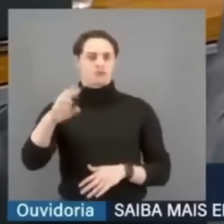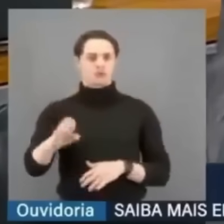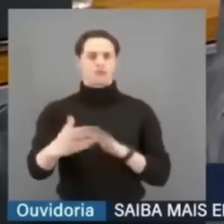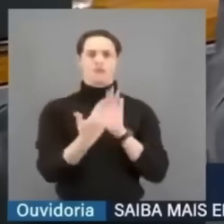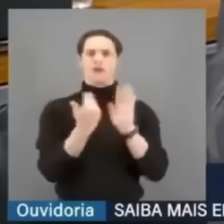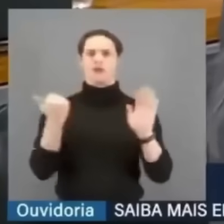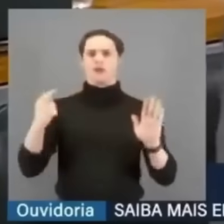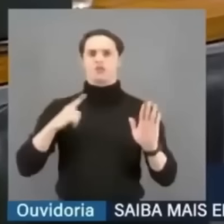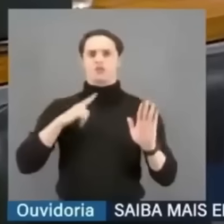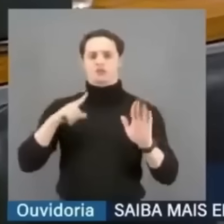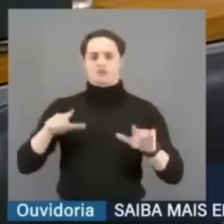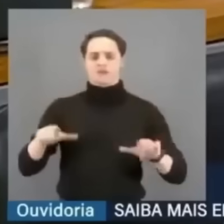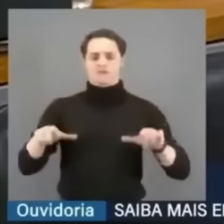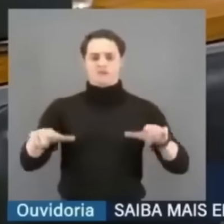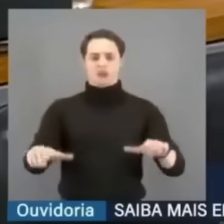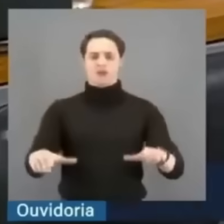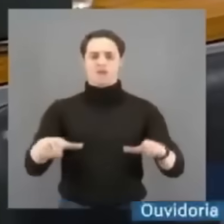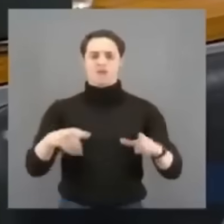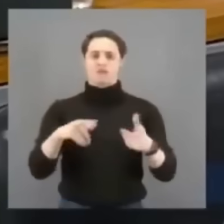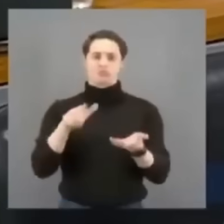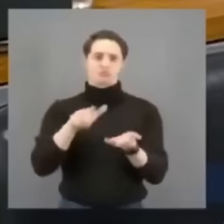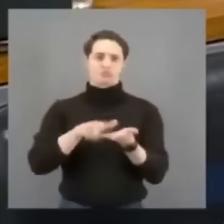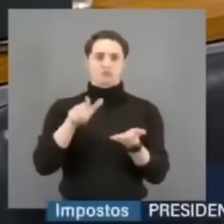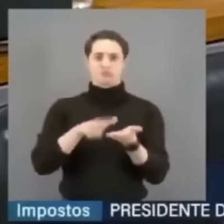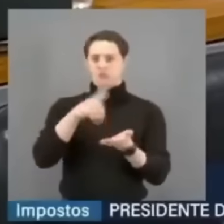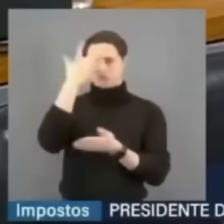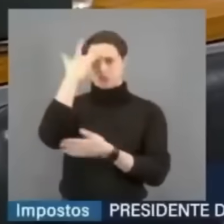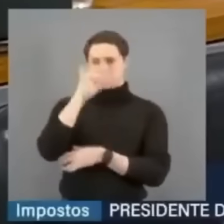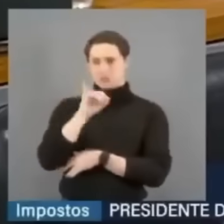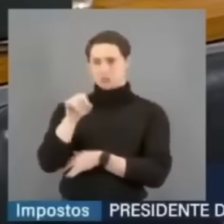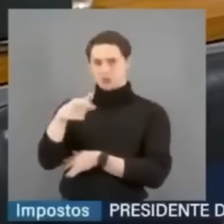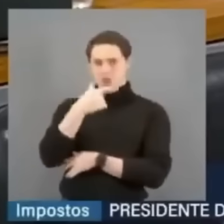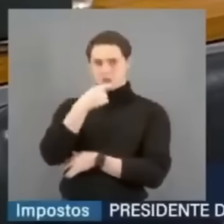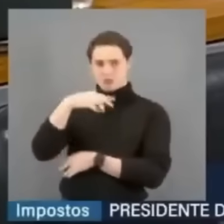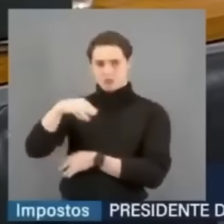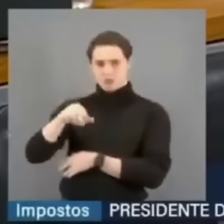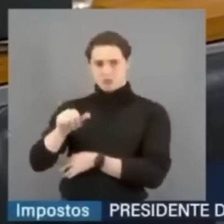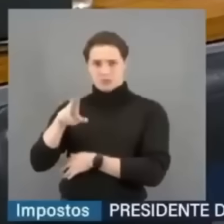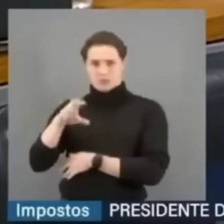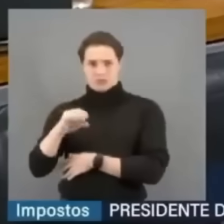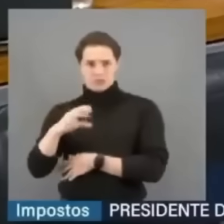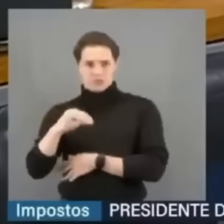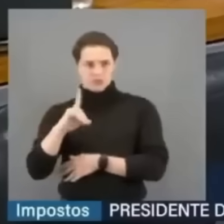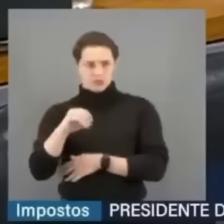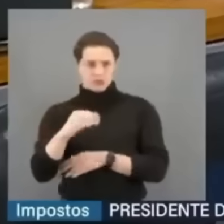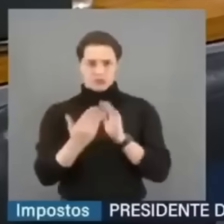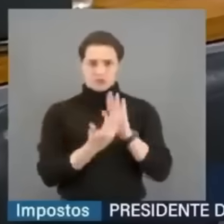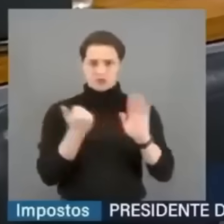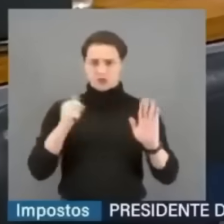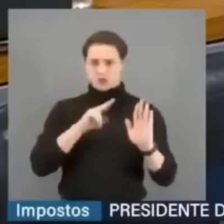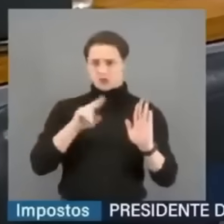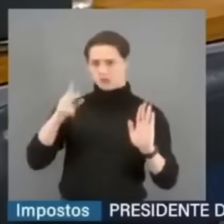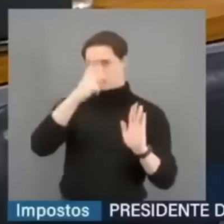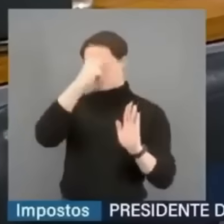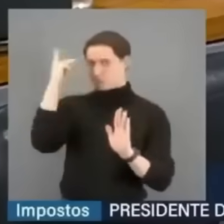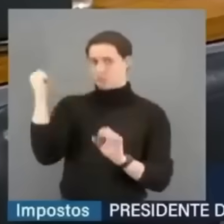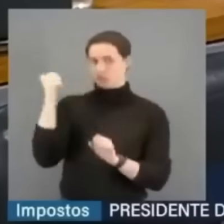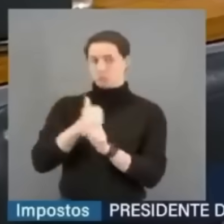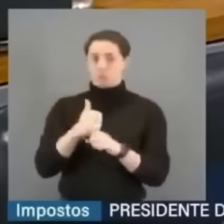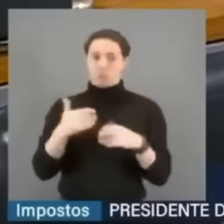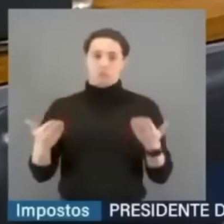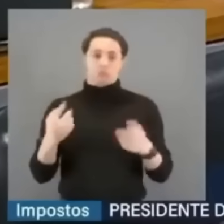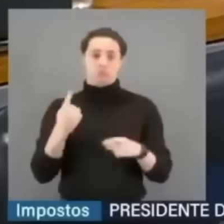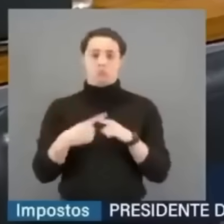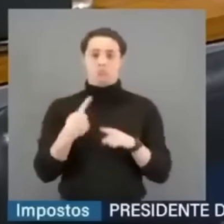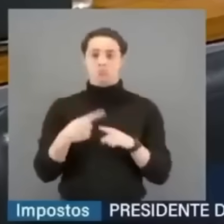uma folha. Eu não sei se foi o senhor Mauro Cid que colocou essa folha para apagar o nome de quem estava lá, porque